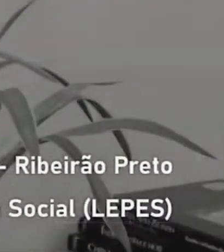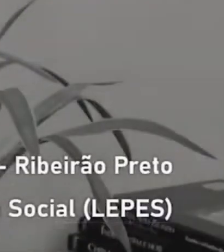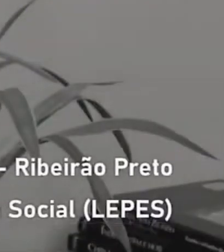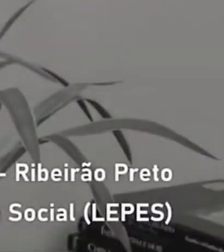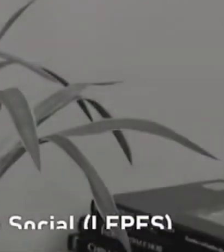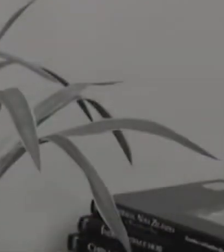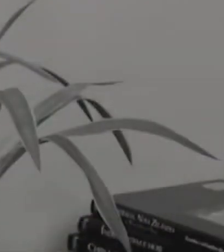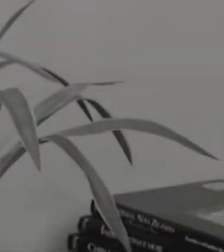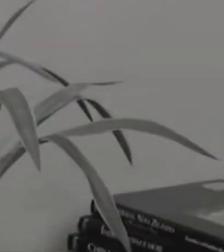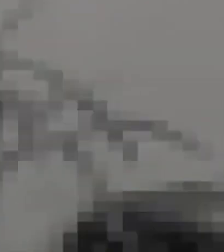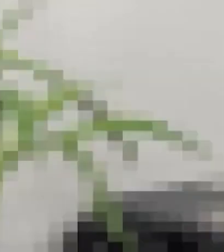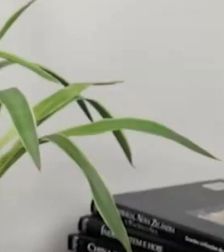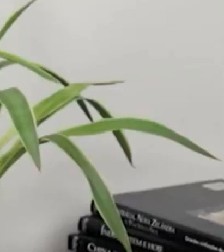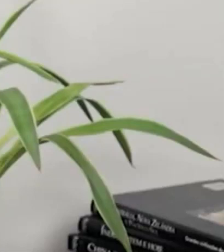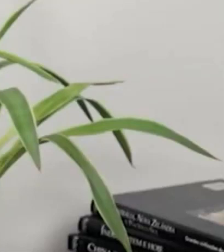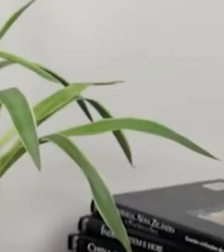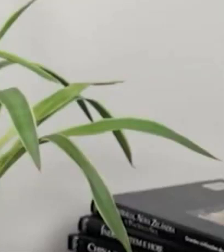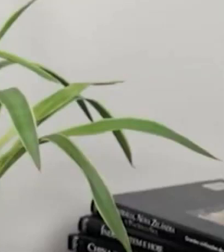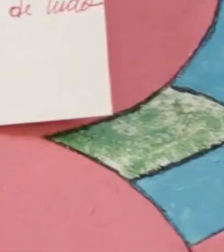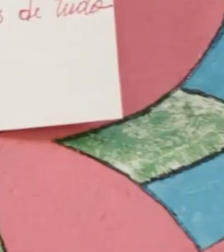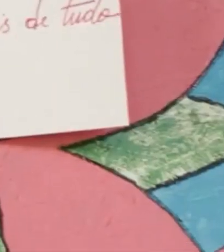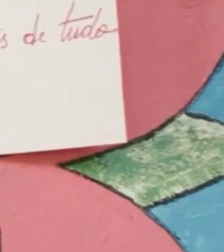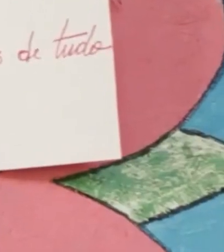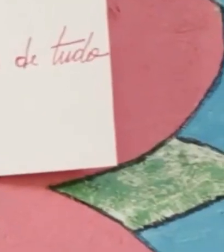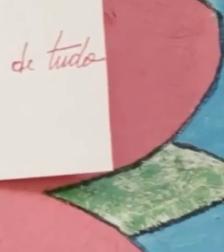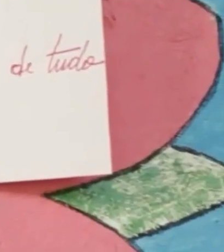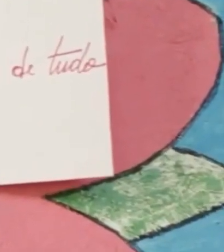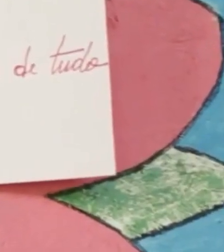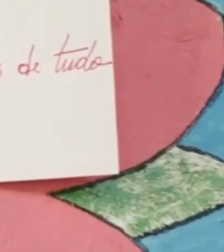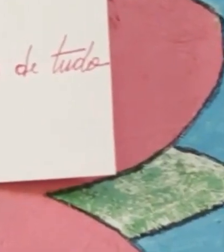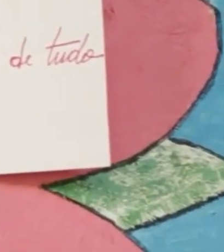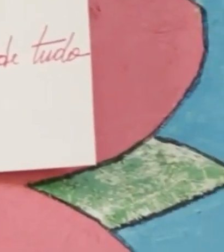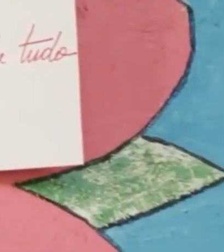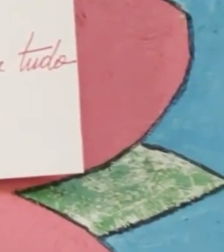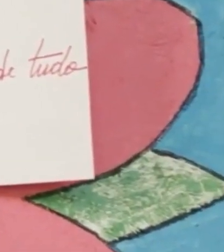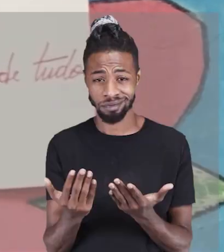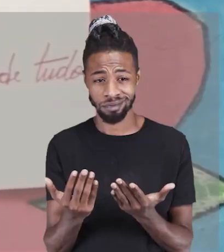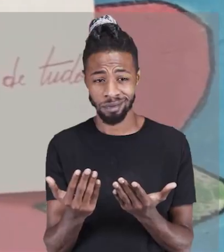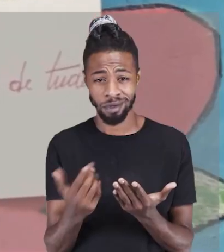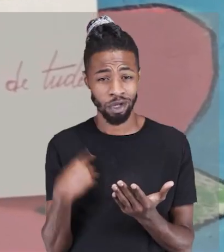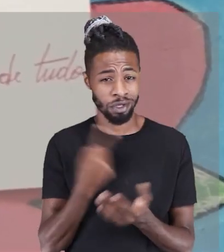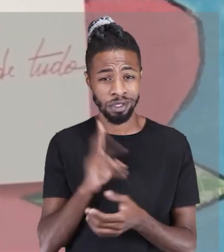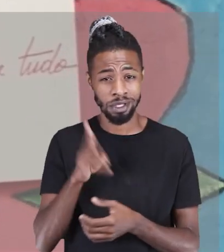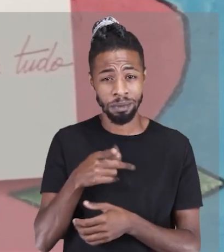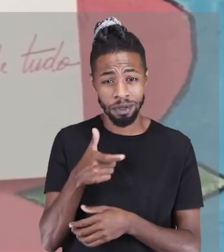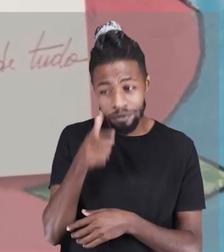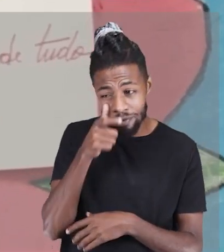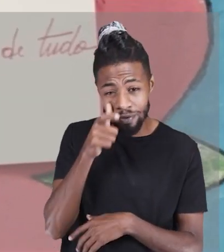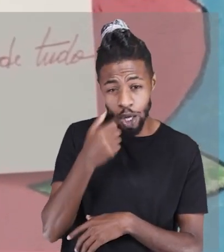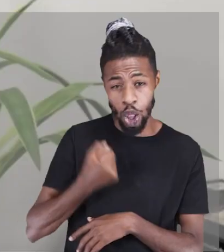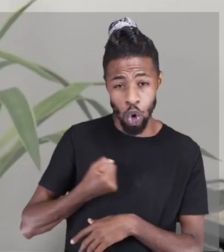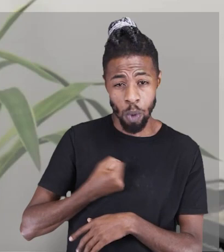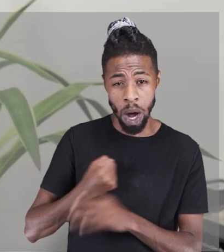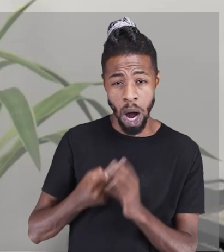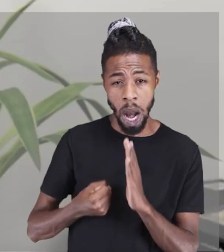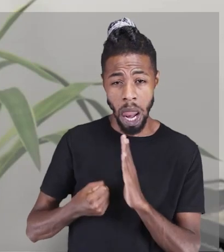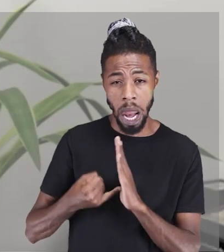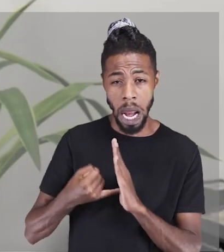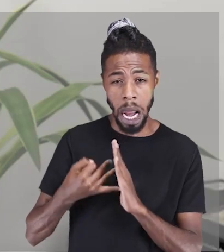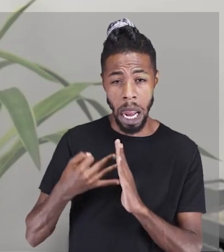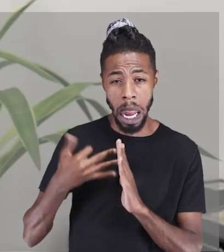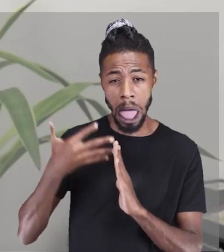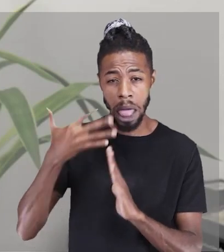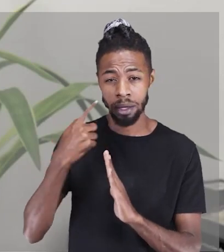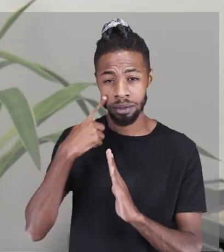Tanto na escola, mas também a violência doméstica. O Brasil é um país em que é extremamente violento, apesar da gente